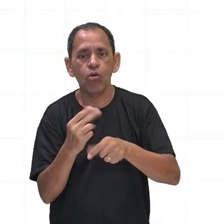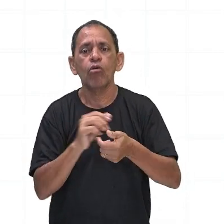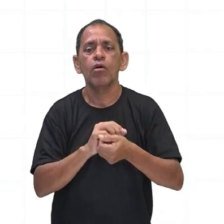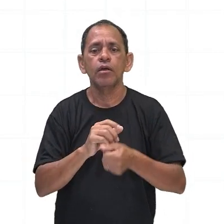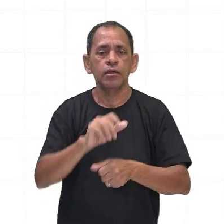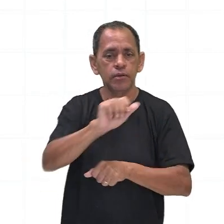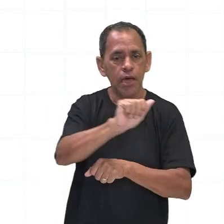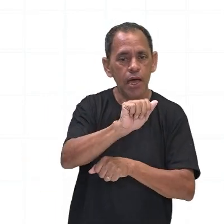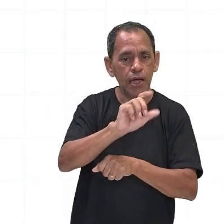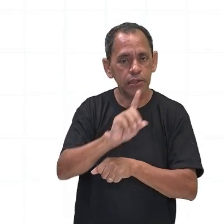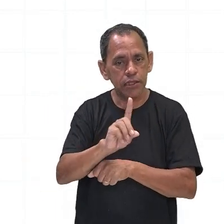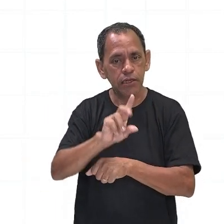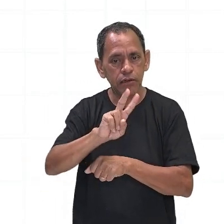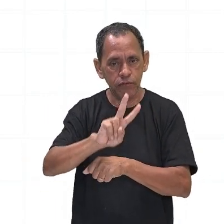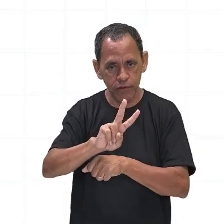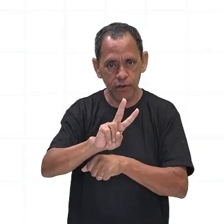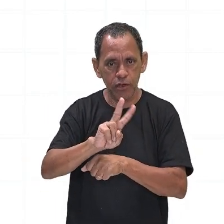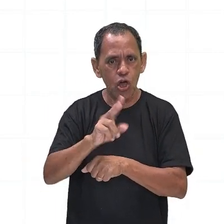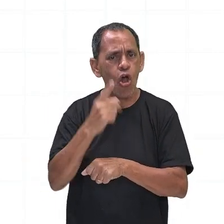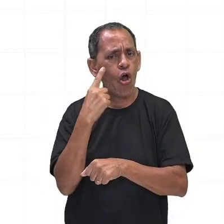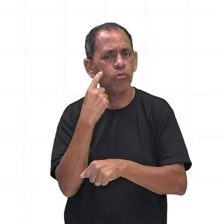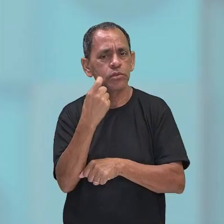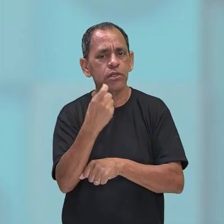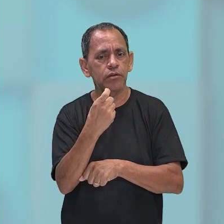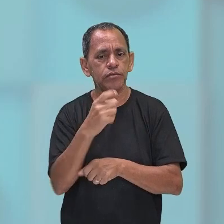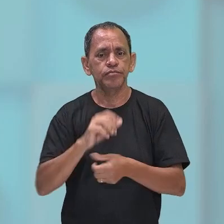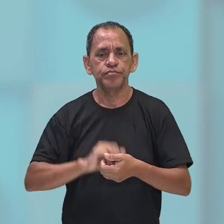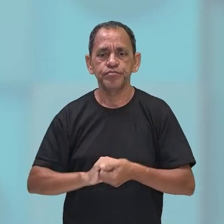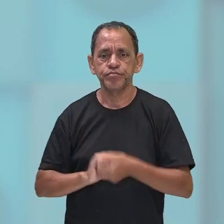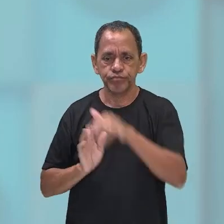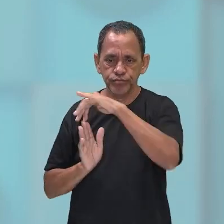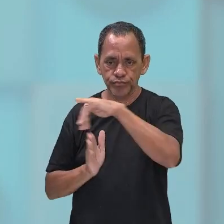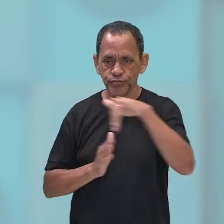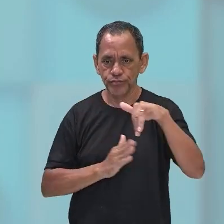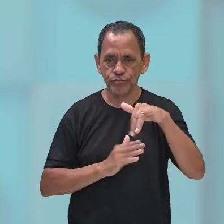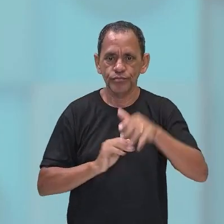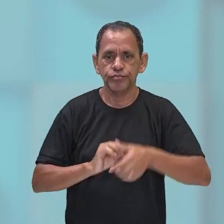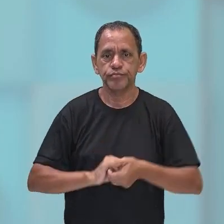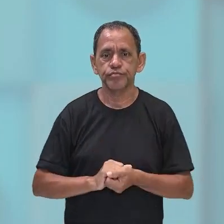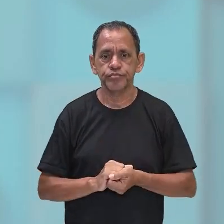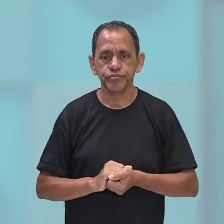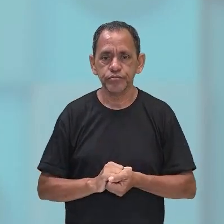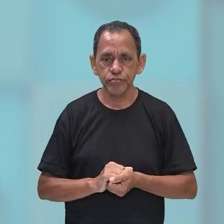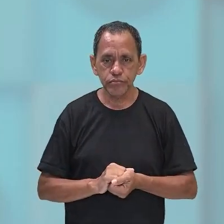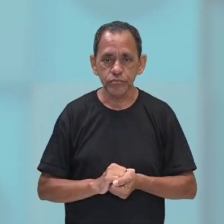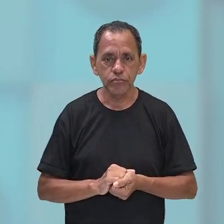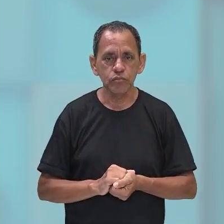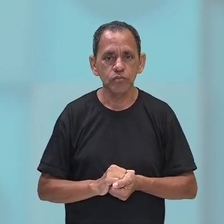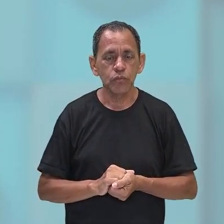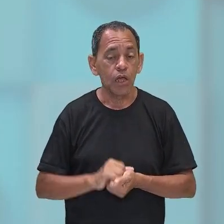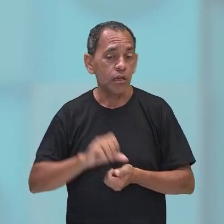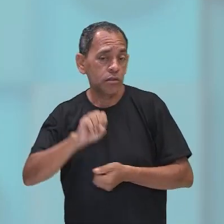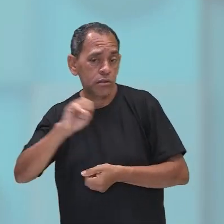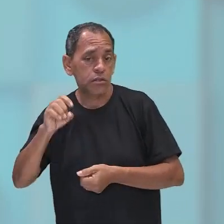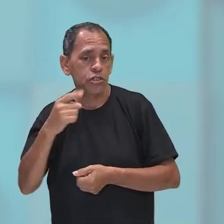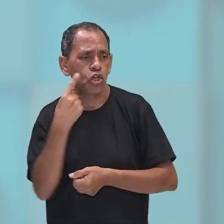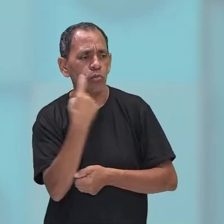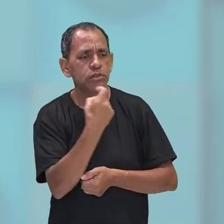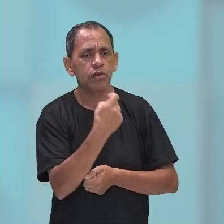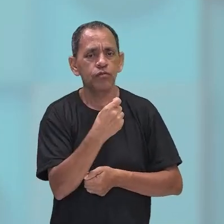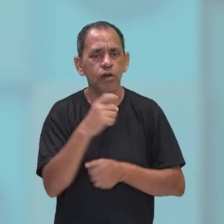advérbio, observem, gente, aqui, que olha só, voltando aqui comigo, quando nós observamos a oração,